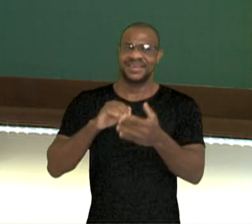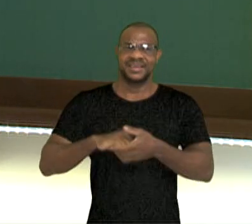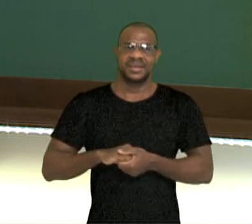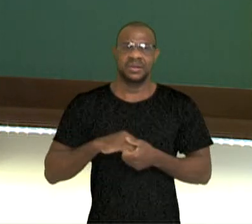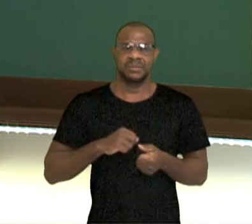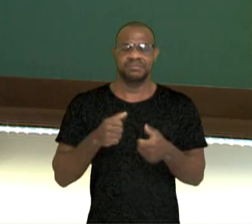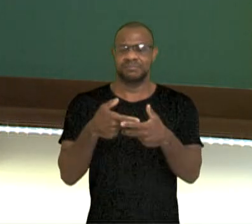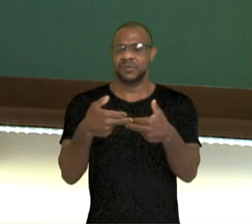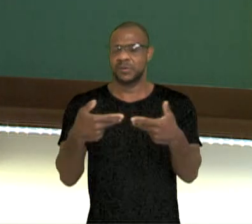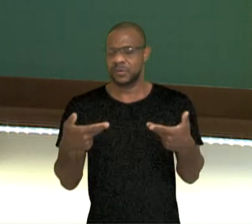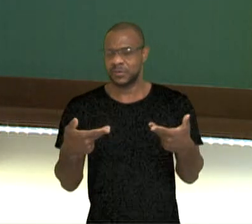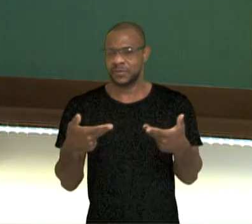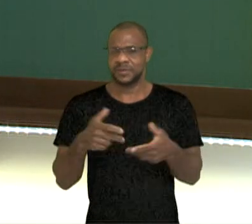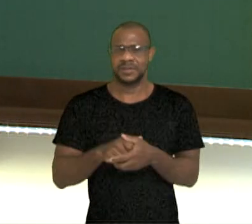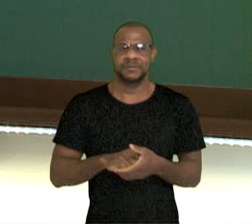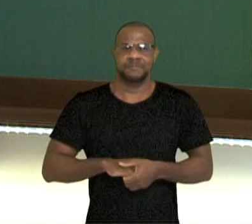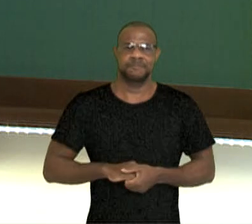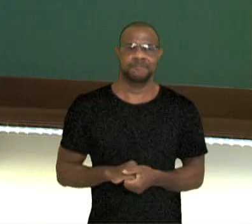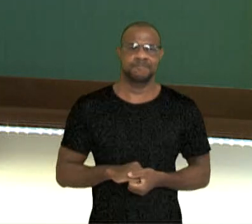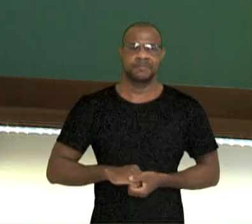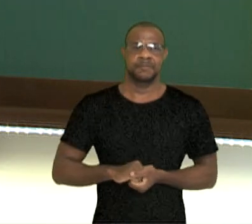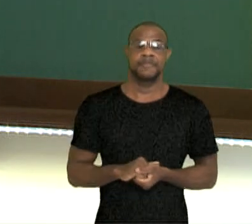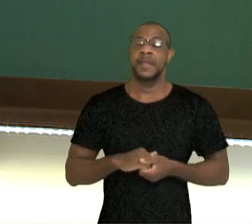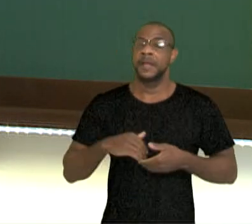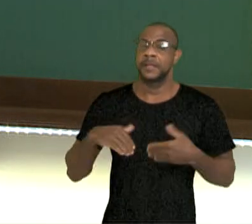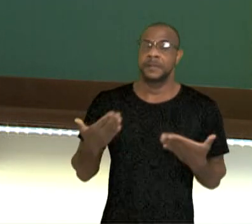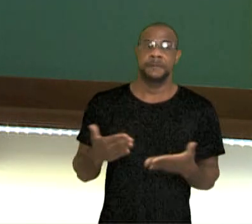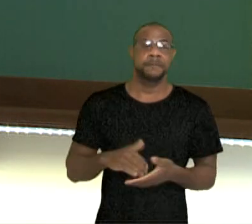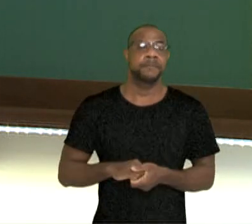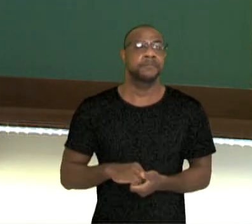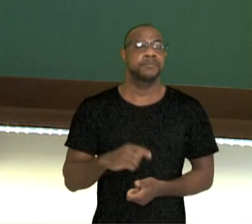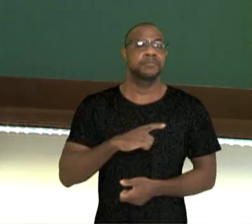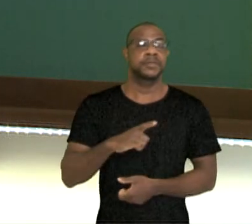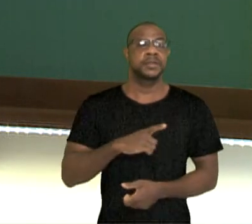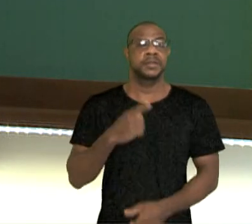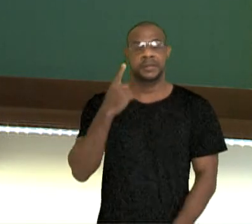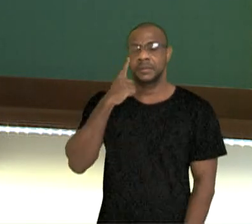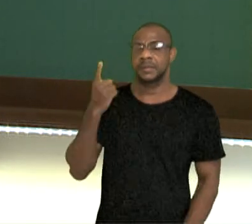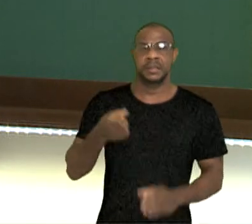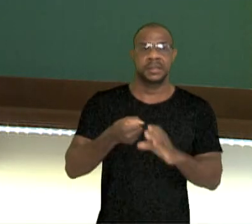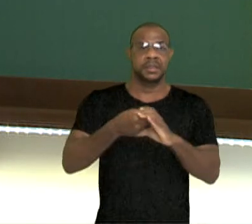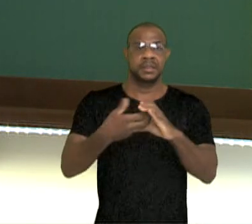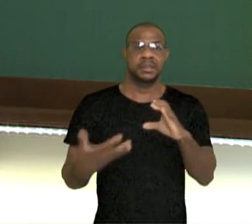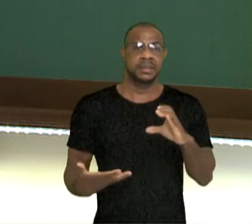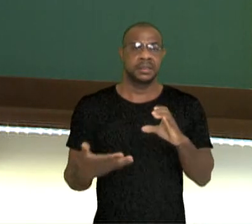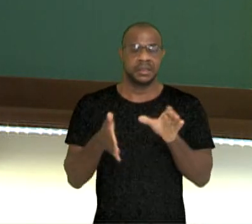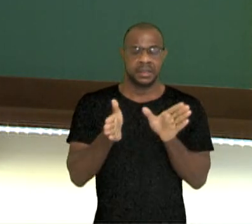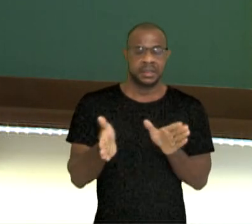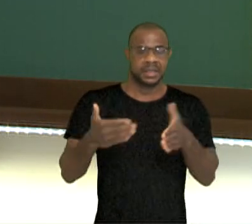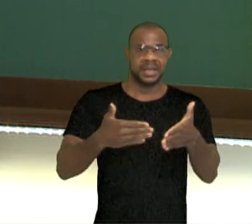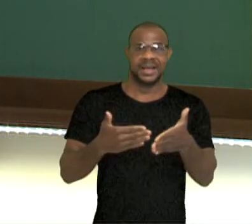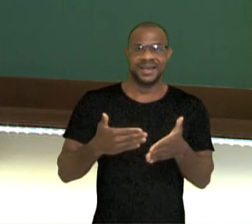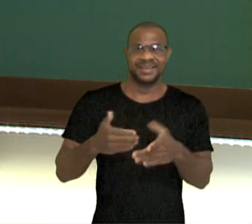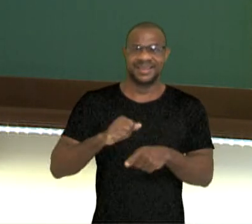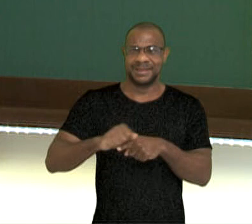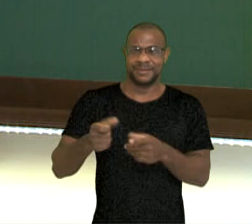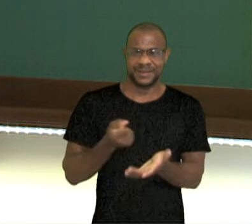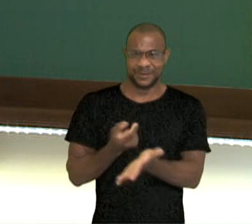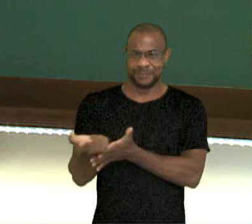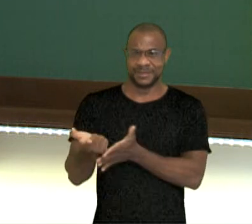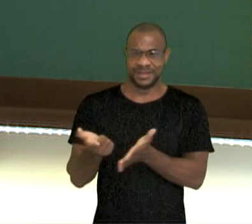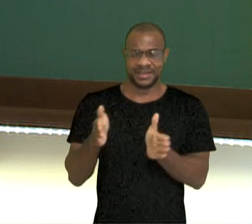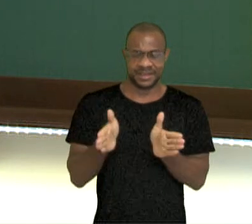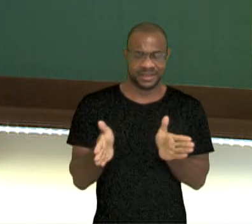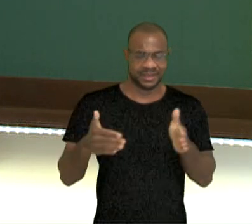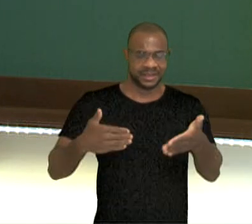decoração, né? Na forma piramidal. Então, eles têm essa característica. Né? São a caixa de sapatos, você manipula ela, você vai ver que